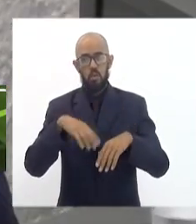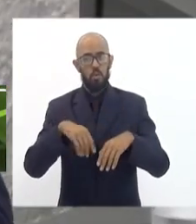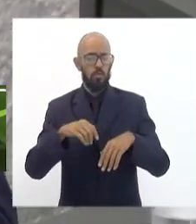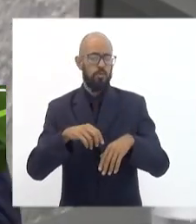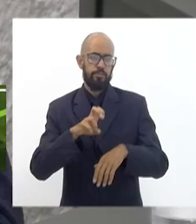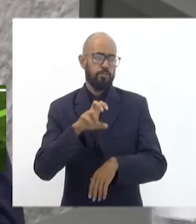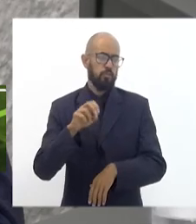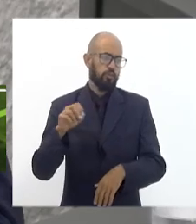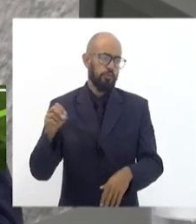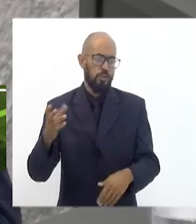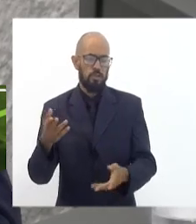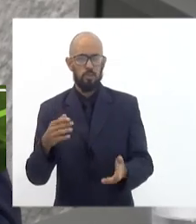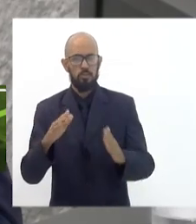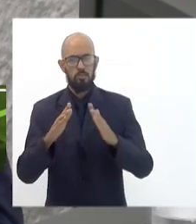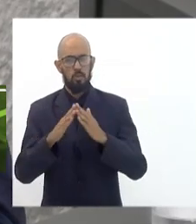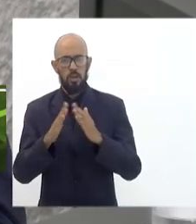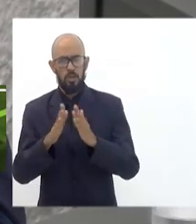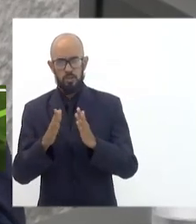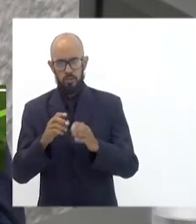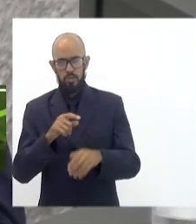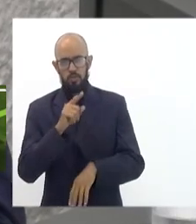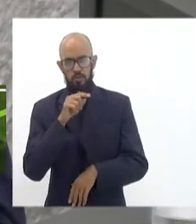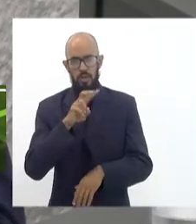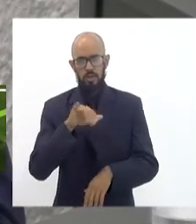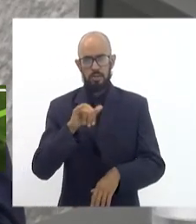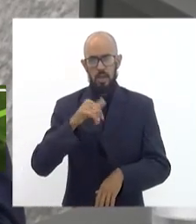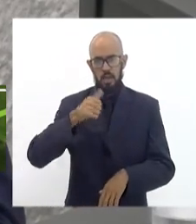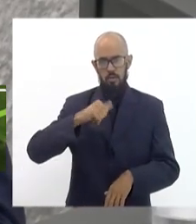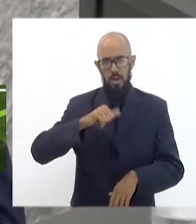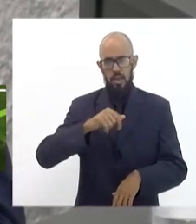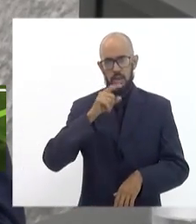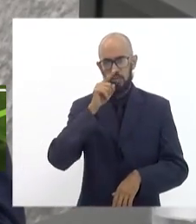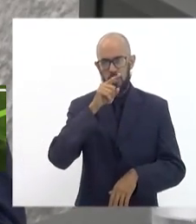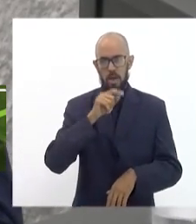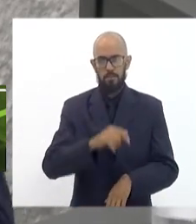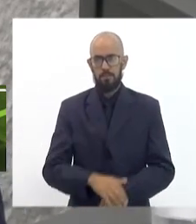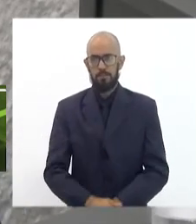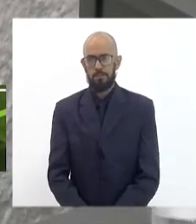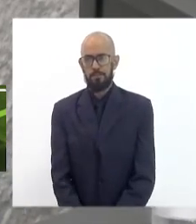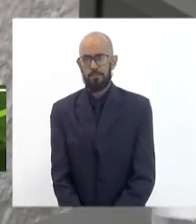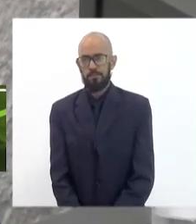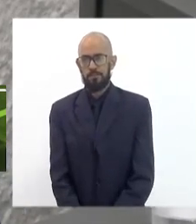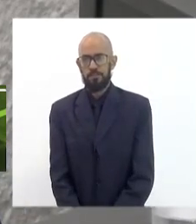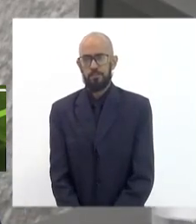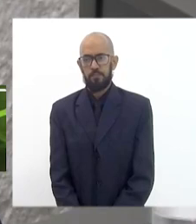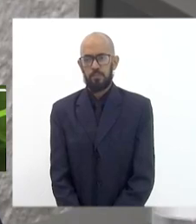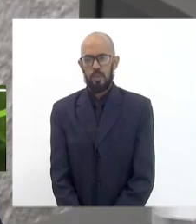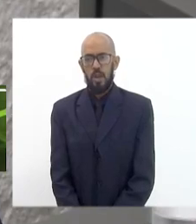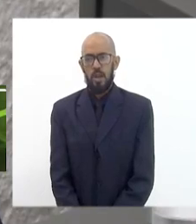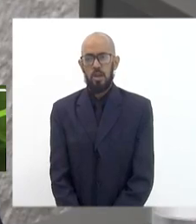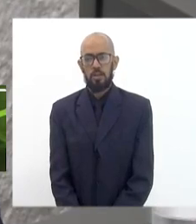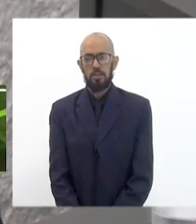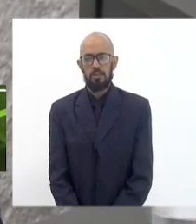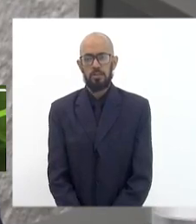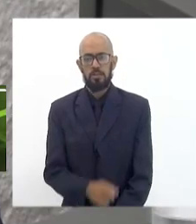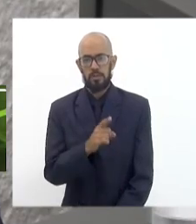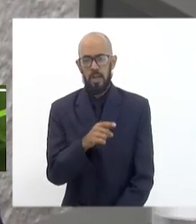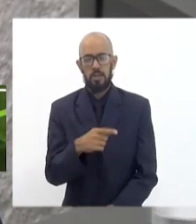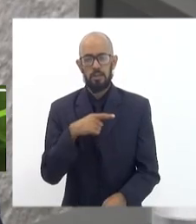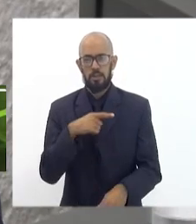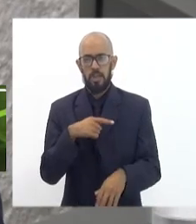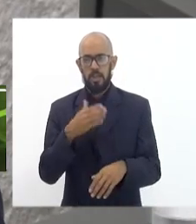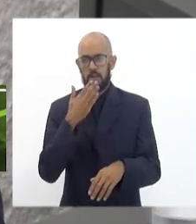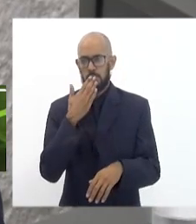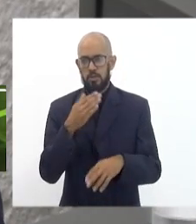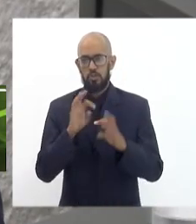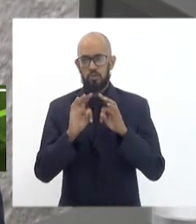400 500 moradias e lá é analisada essa demanda e lá chega o pedido de todas as